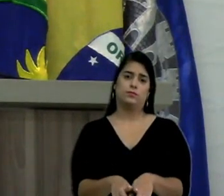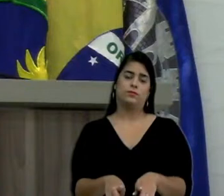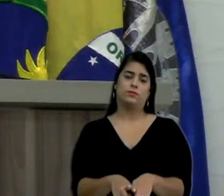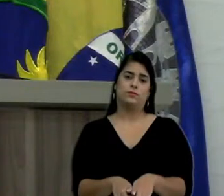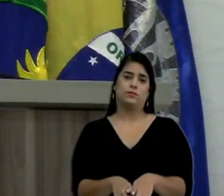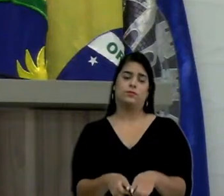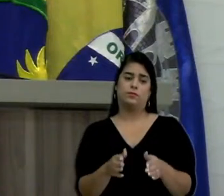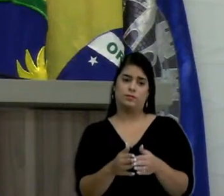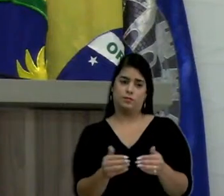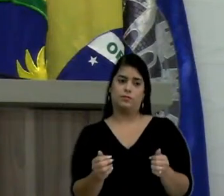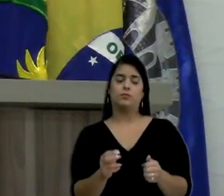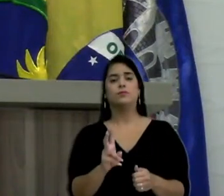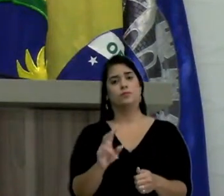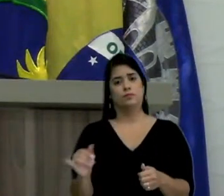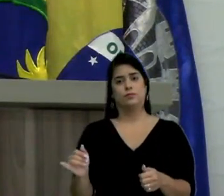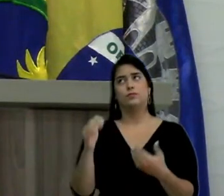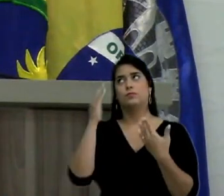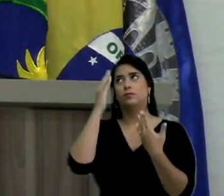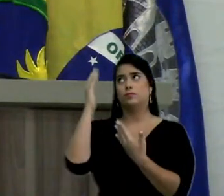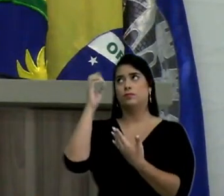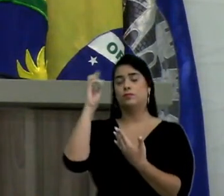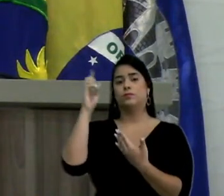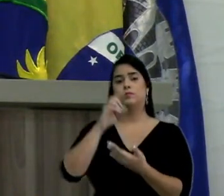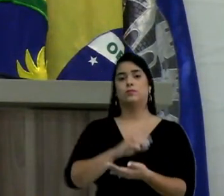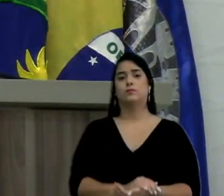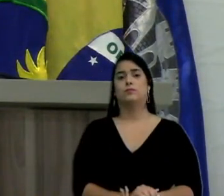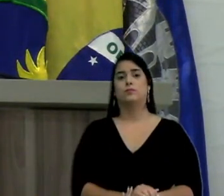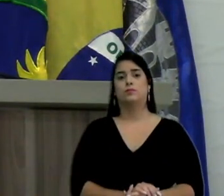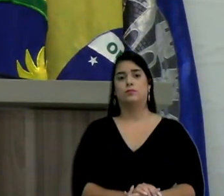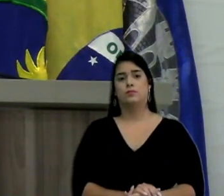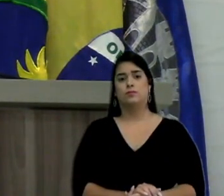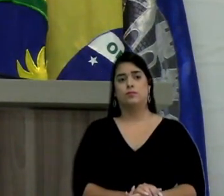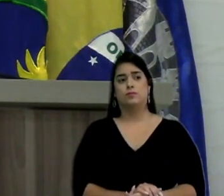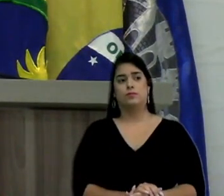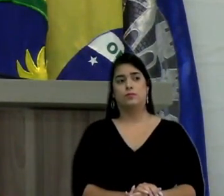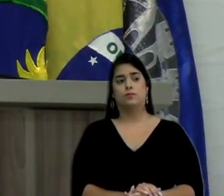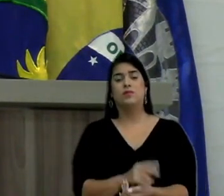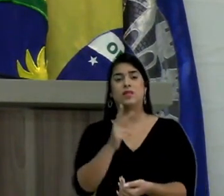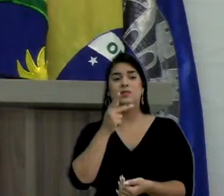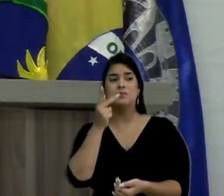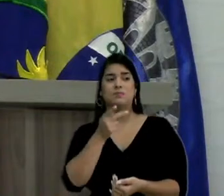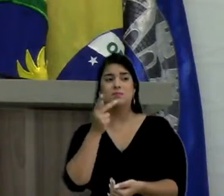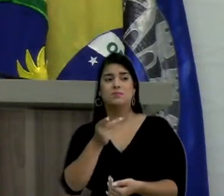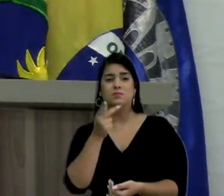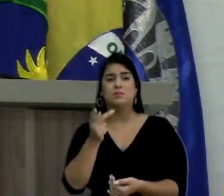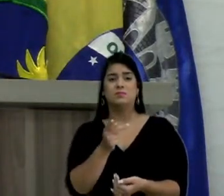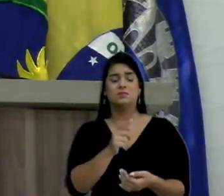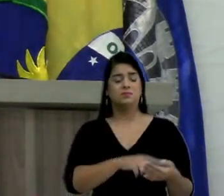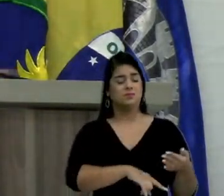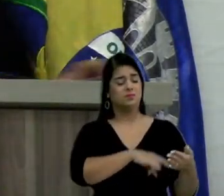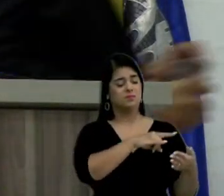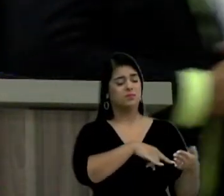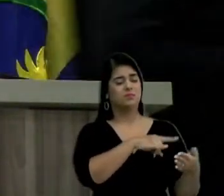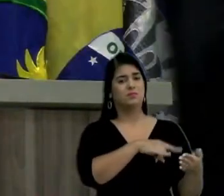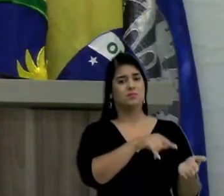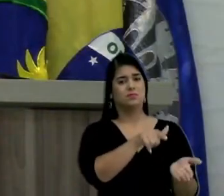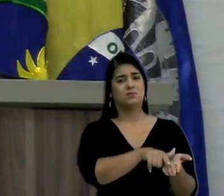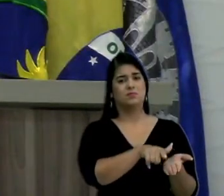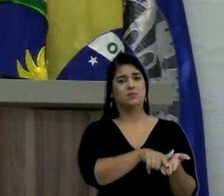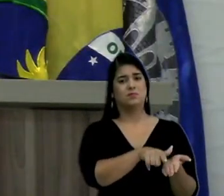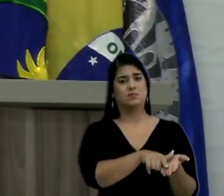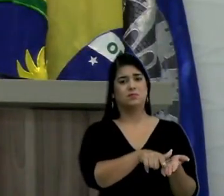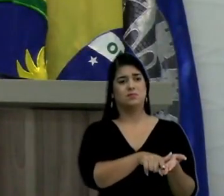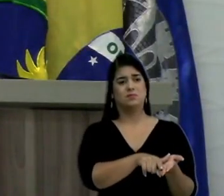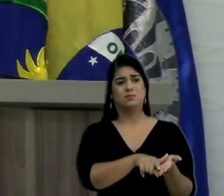já pedi e vai graças a Deus então quando se fala aqui de conta atrasada nessa